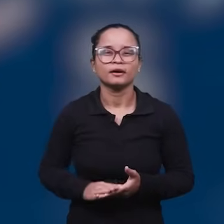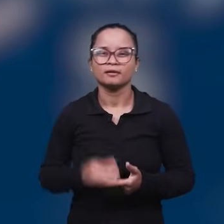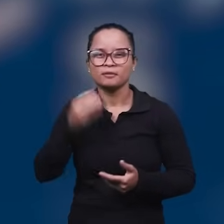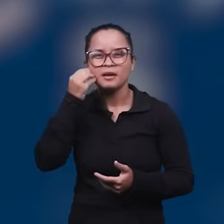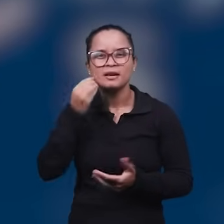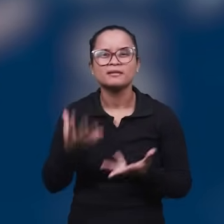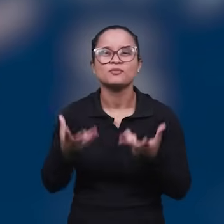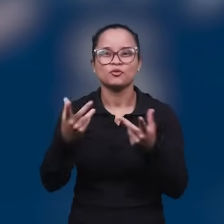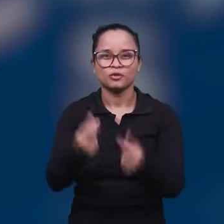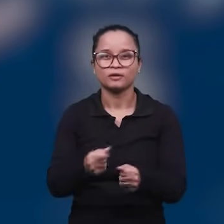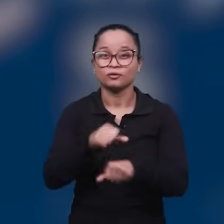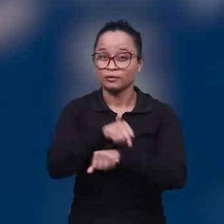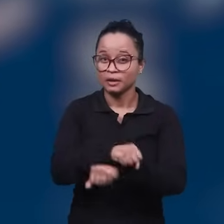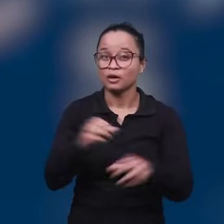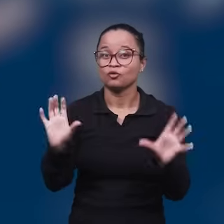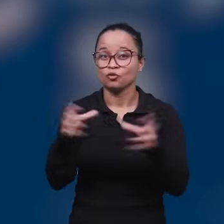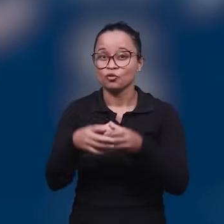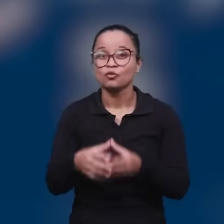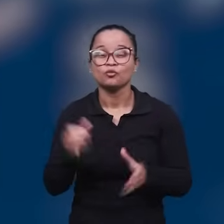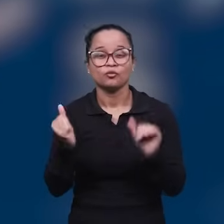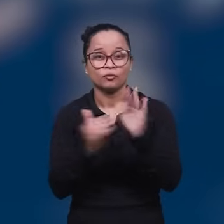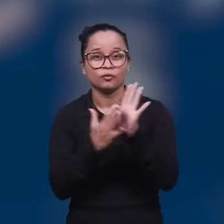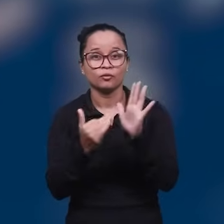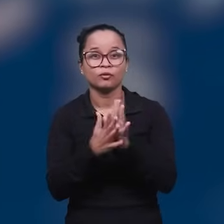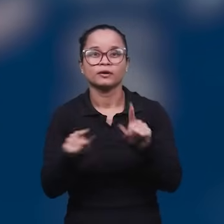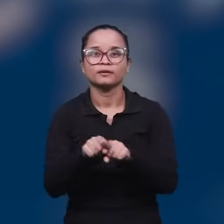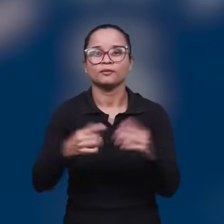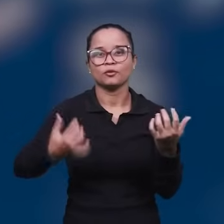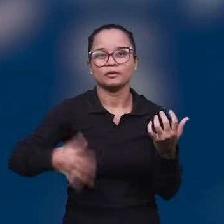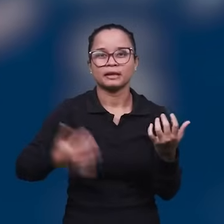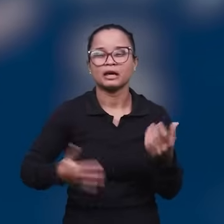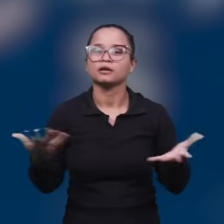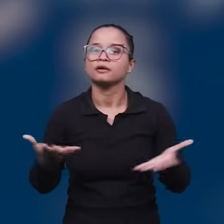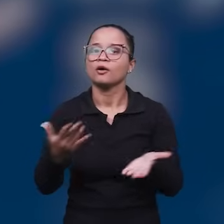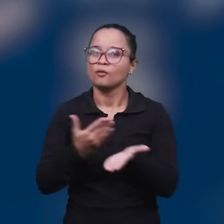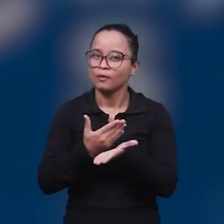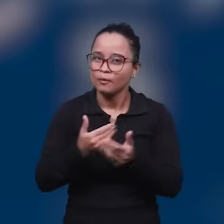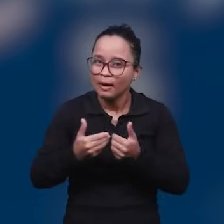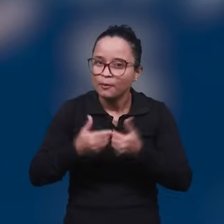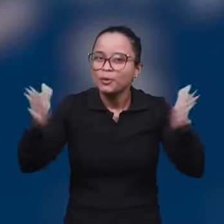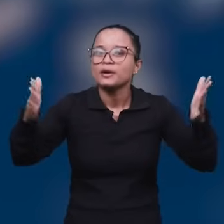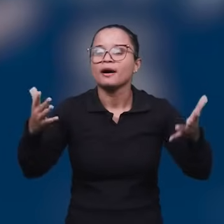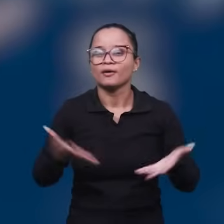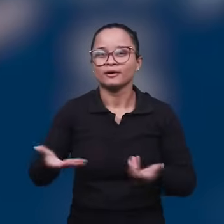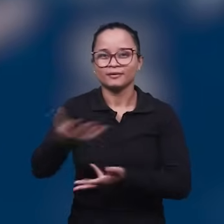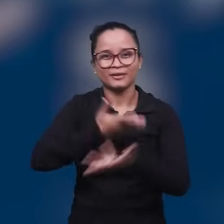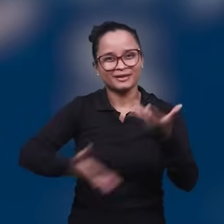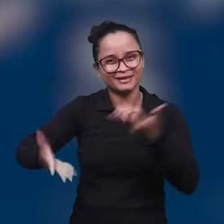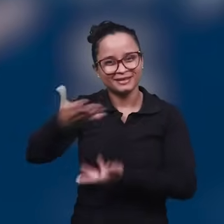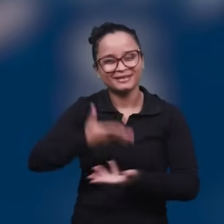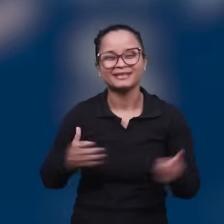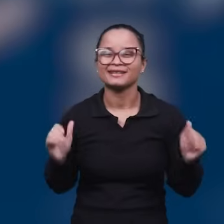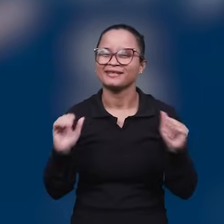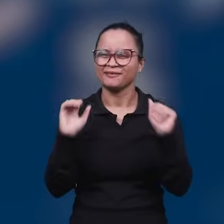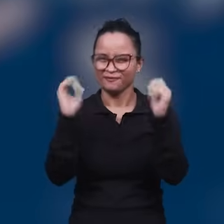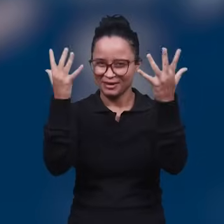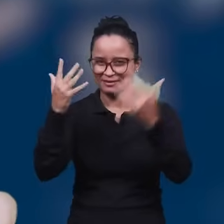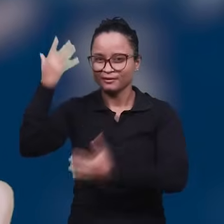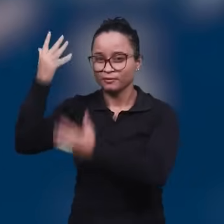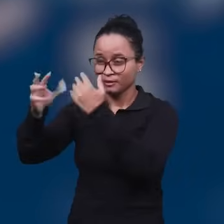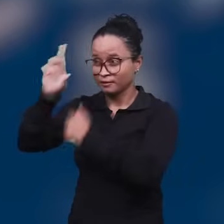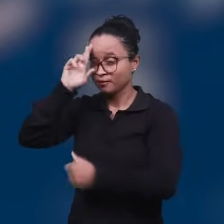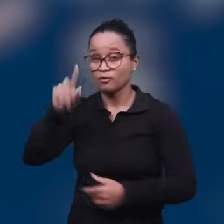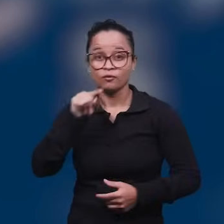e Instrumentis. E nessa edição do Manaí News já vamos abrir com toda a participação do Norte, vivendo essa festa na presença do Senhor.